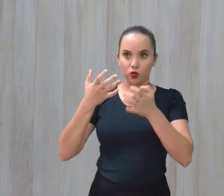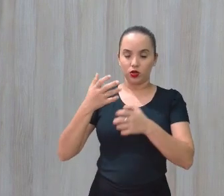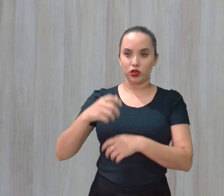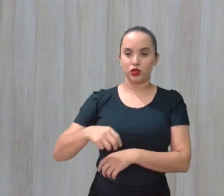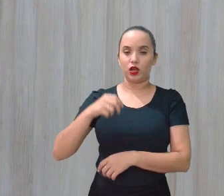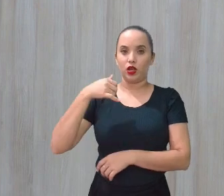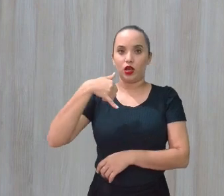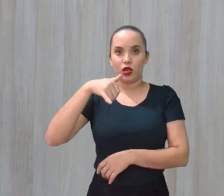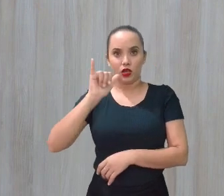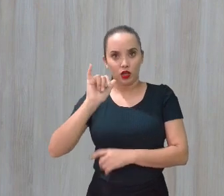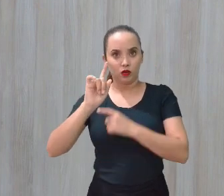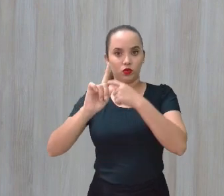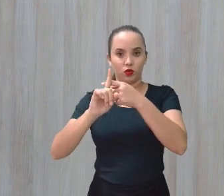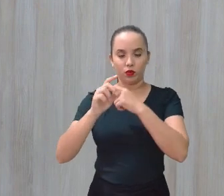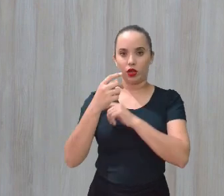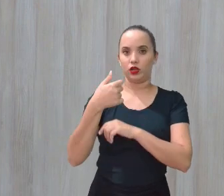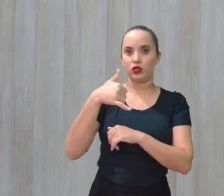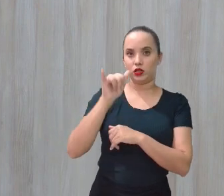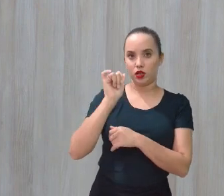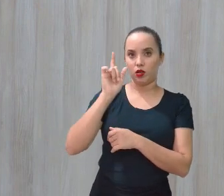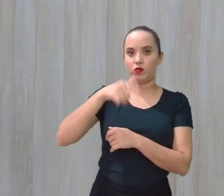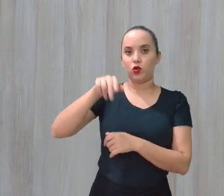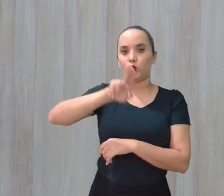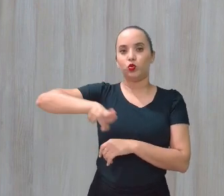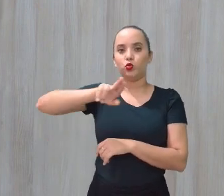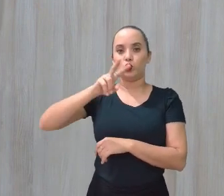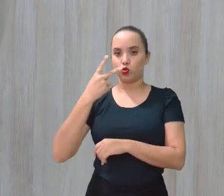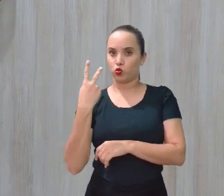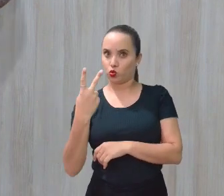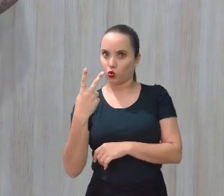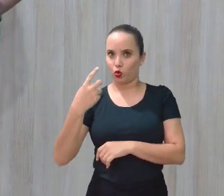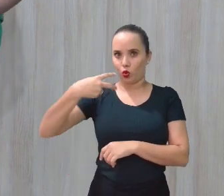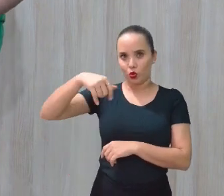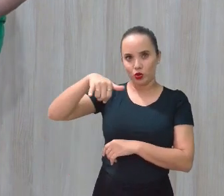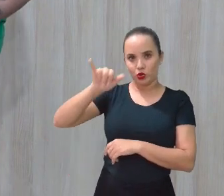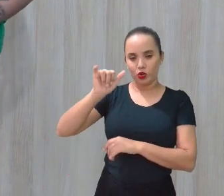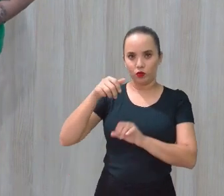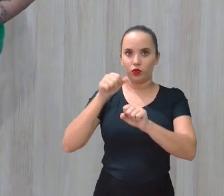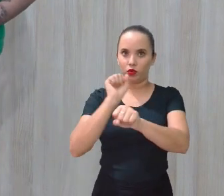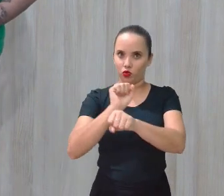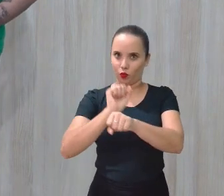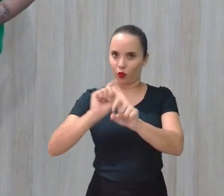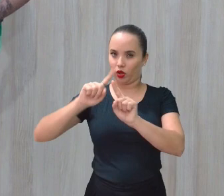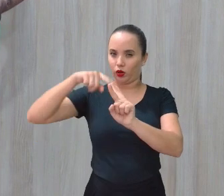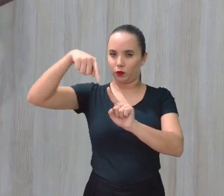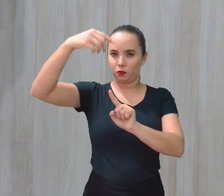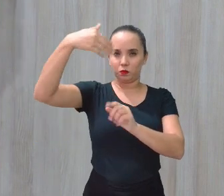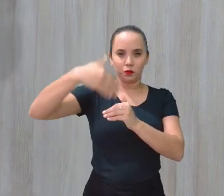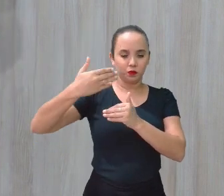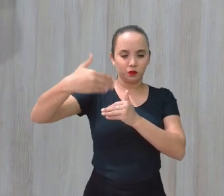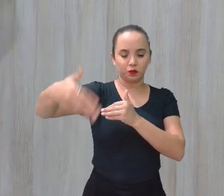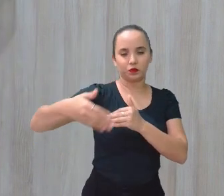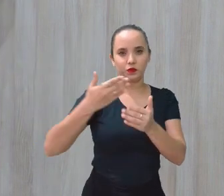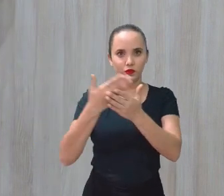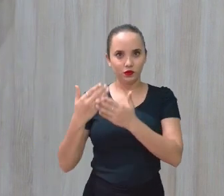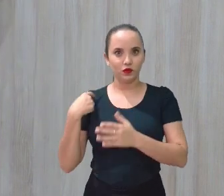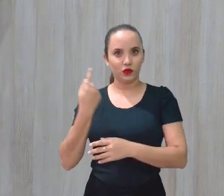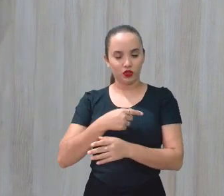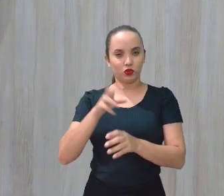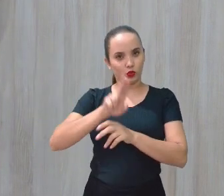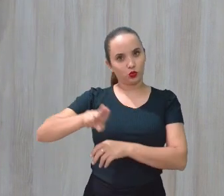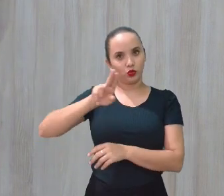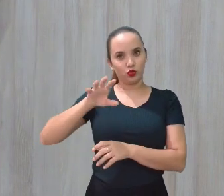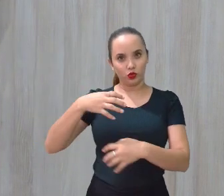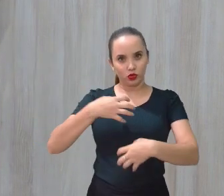y, eu transformaria em 2y. Aguarda as próximas aulas para a gente fazer dessa forma. E para descobrir o w, ou